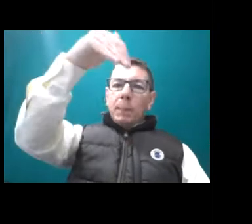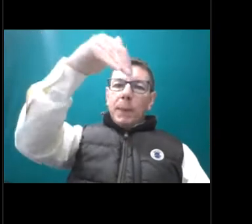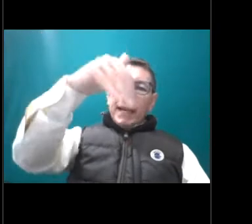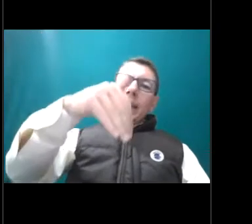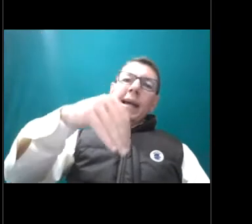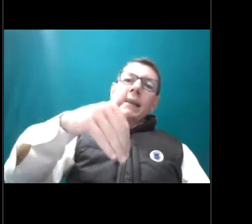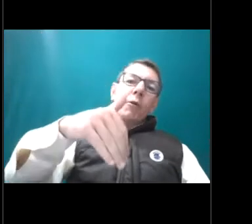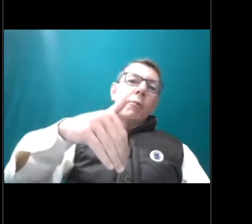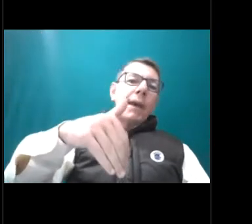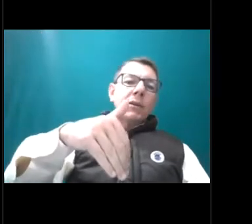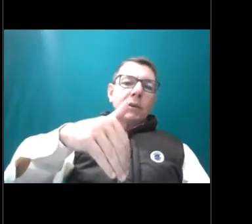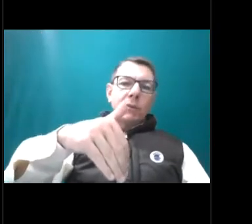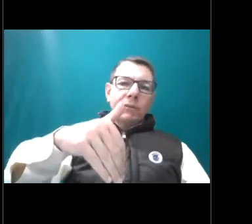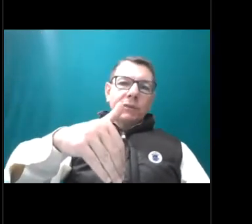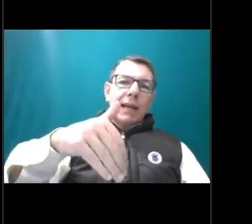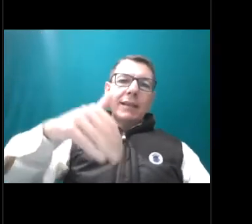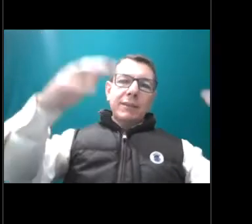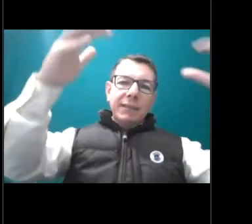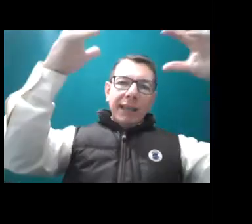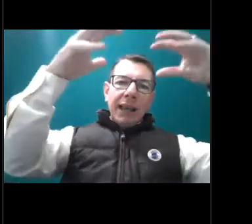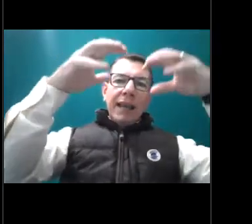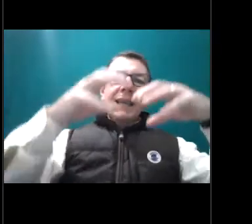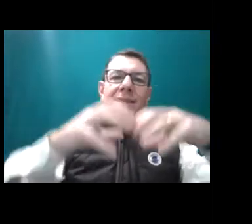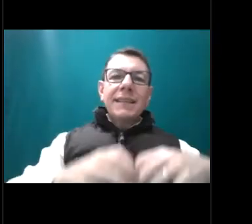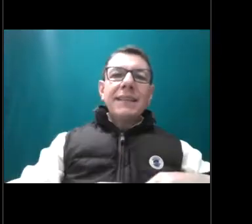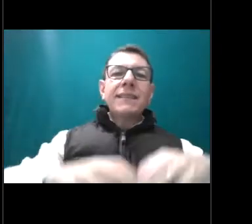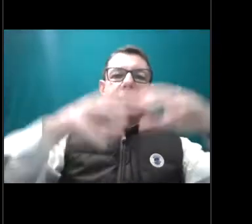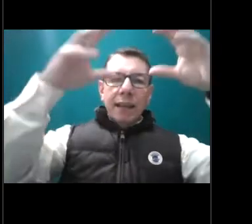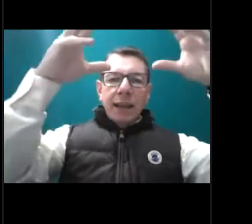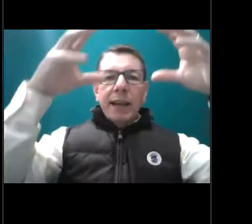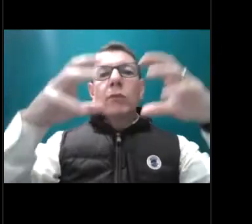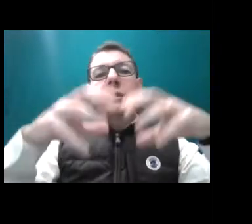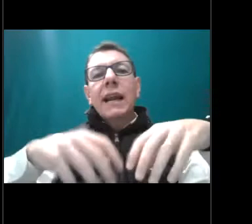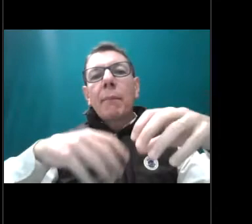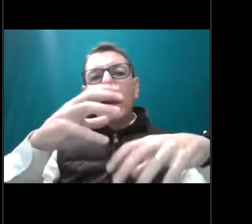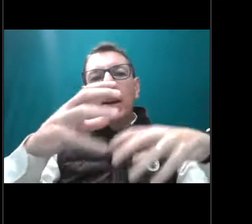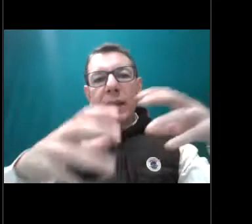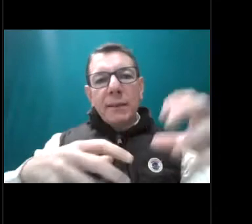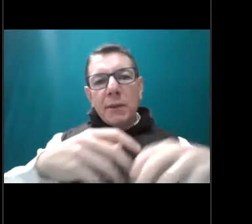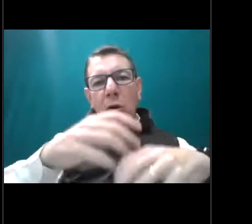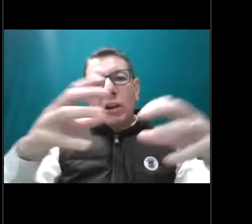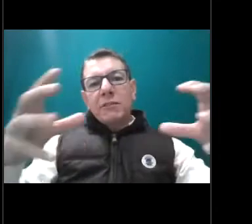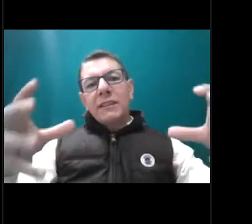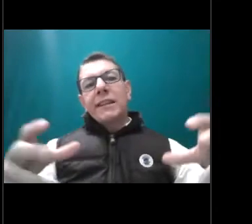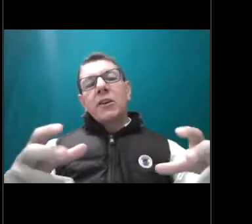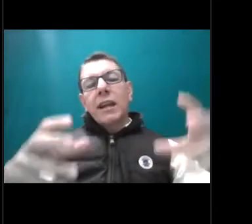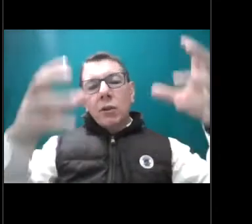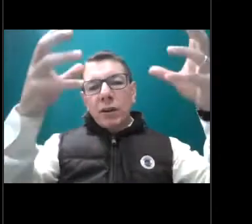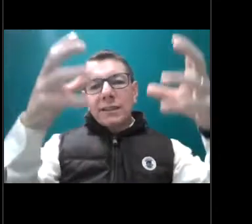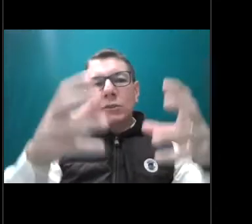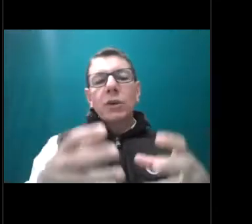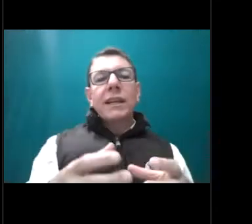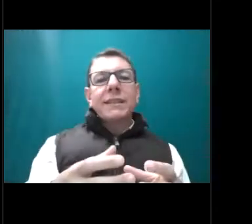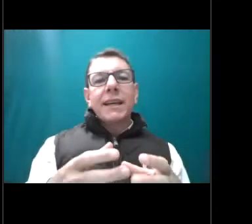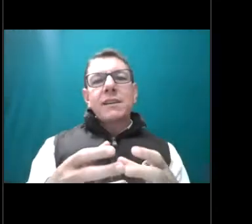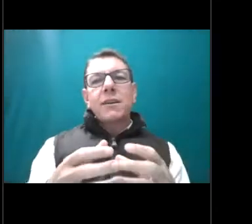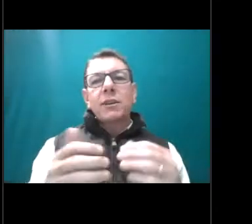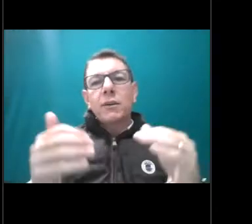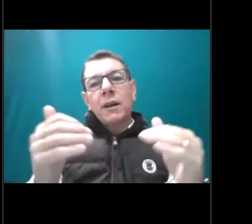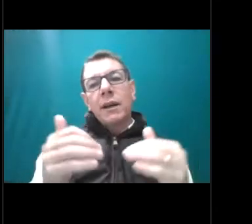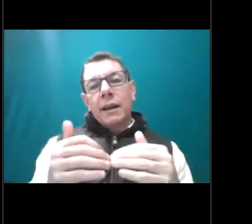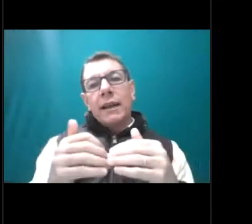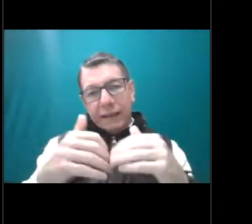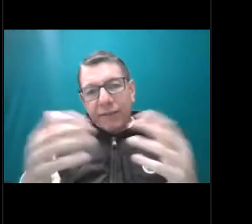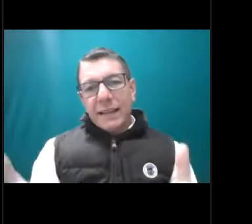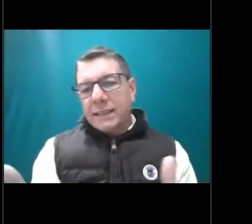oxigênio consegue penetrar até 1 metro de profundidade. Então, assim, existe, né, um trabalho aí de micro-organismos deterioradores toda nessa